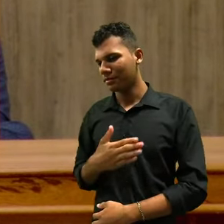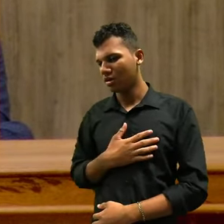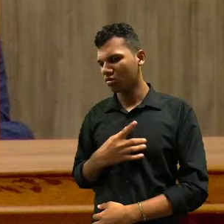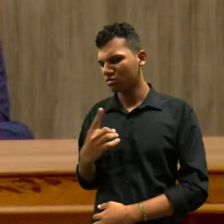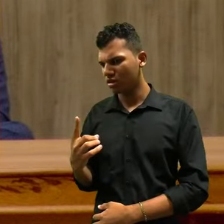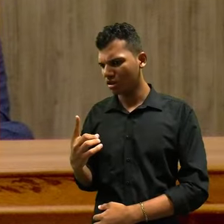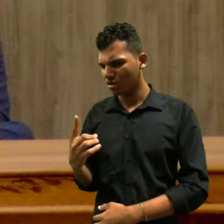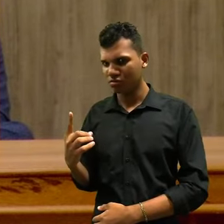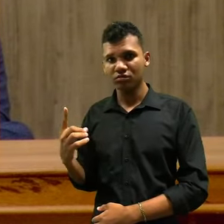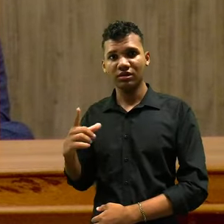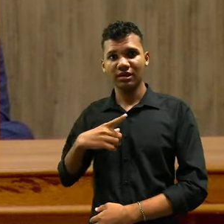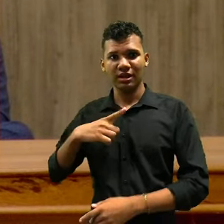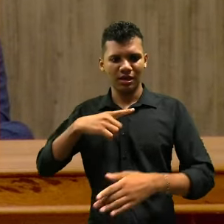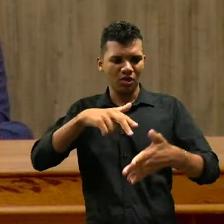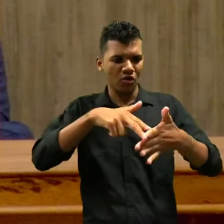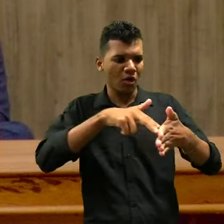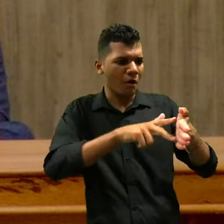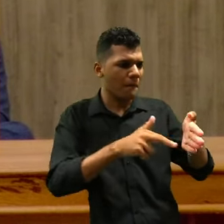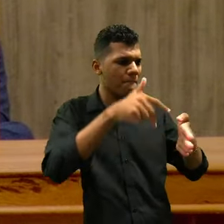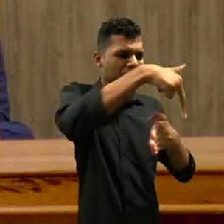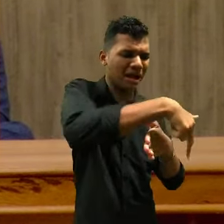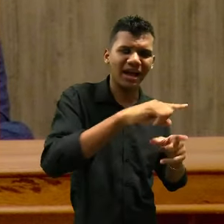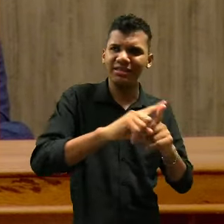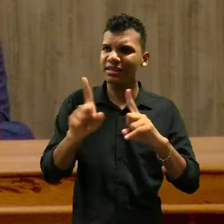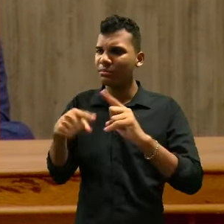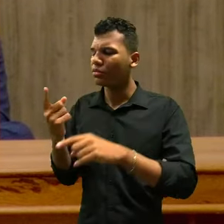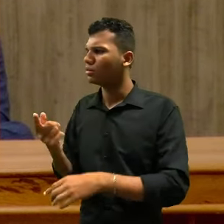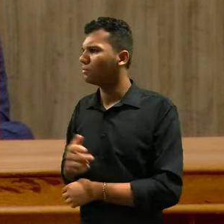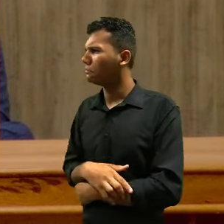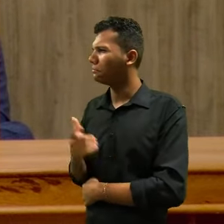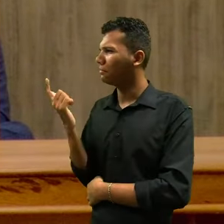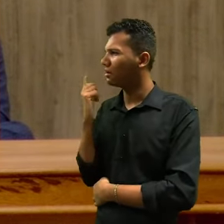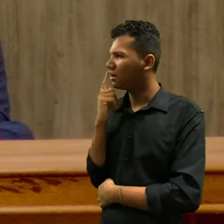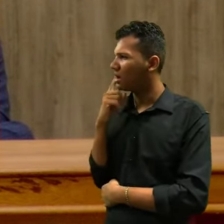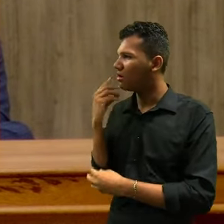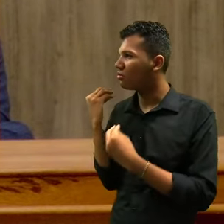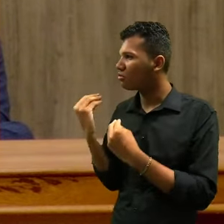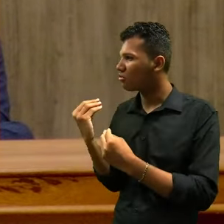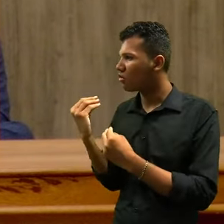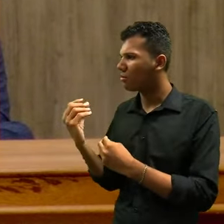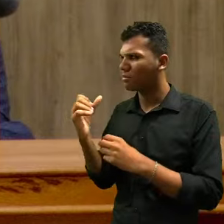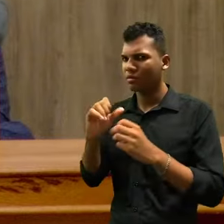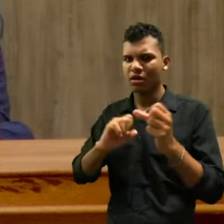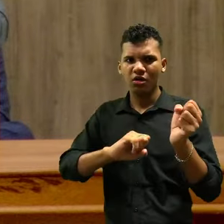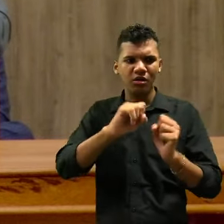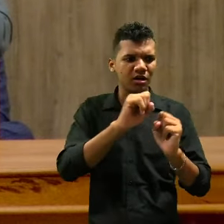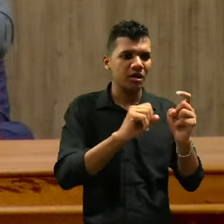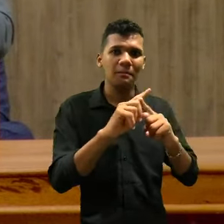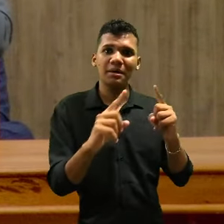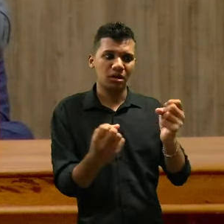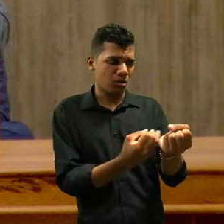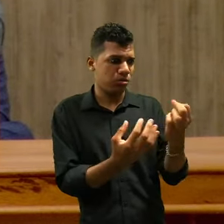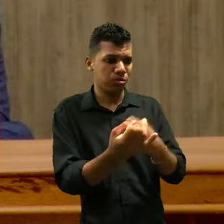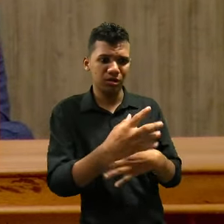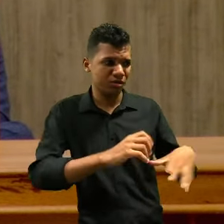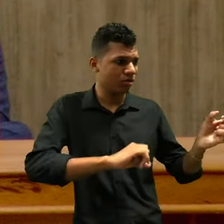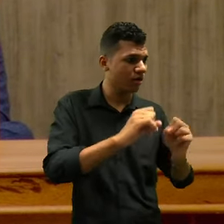eu pulei essa cerca a adrenalina te botou lá em